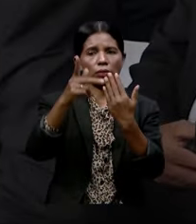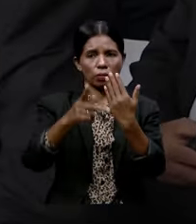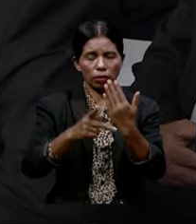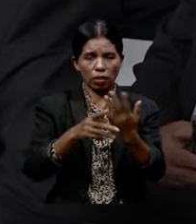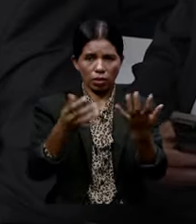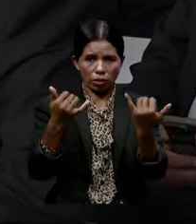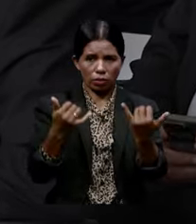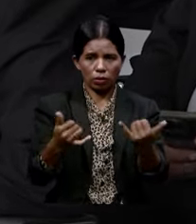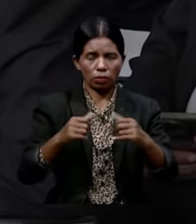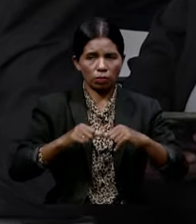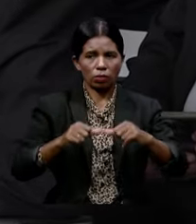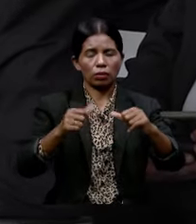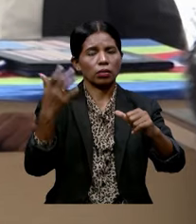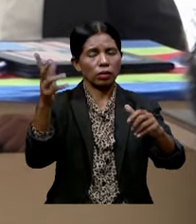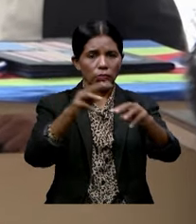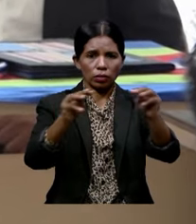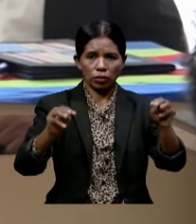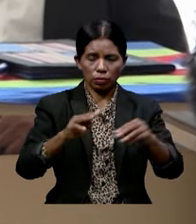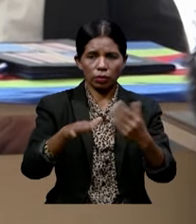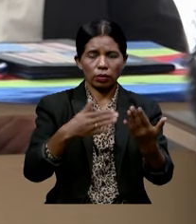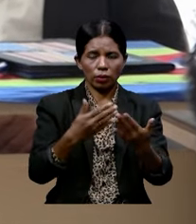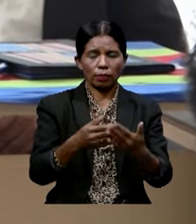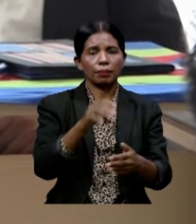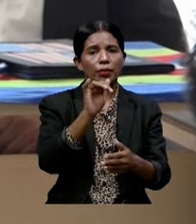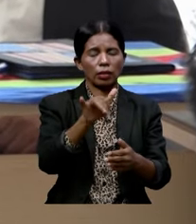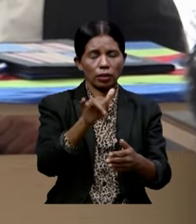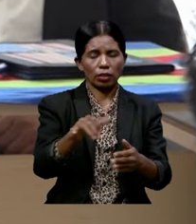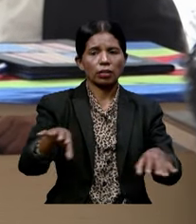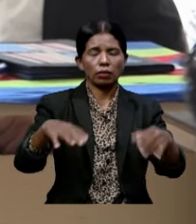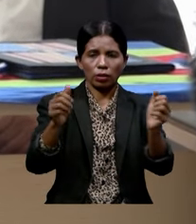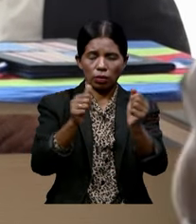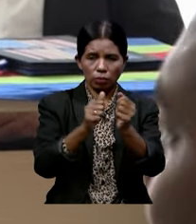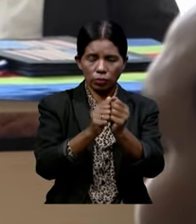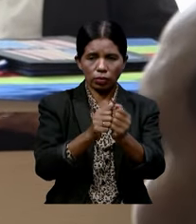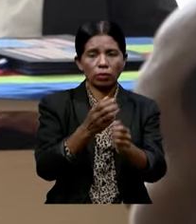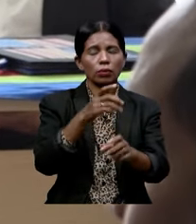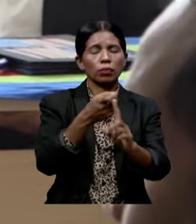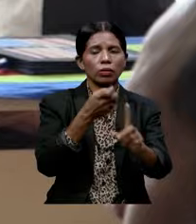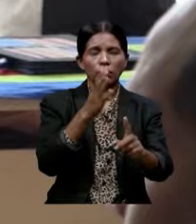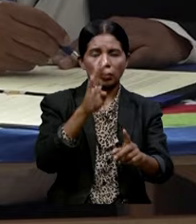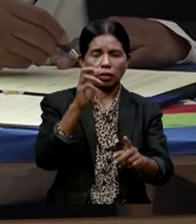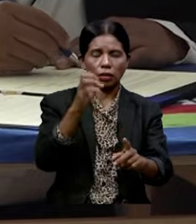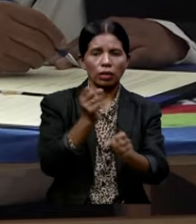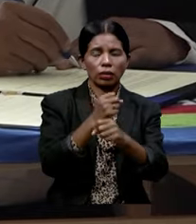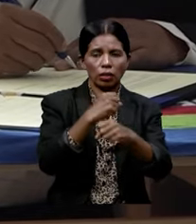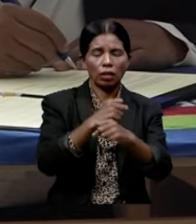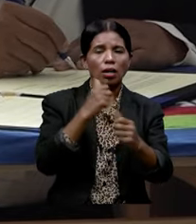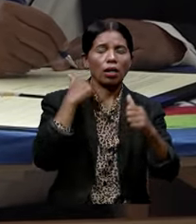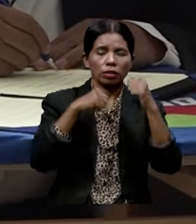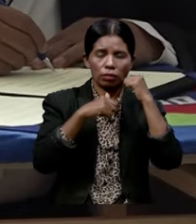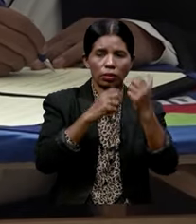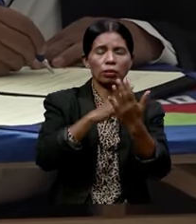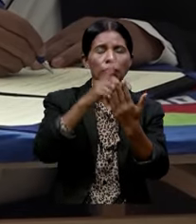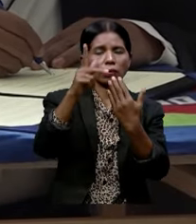dadaune laona ia munisipu sira. Acordo financeiro ho si ben se tel ne ho objetivo atu apoia atividade programa Demoplot